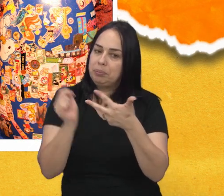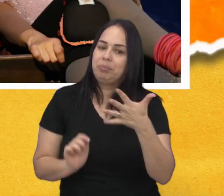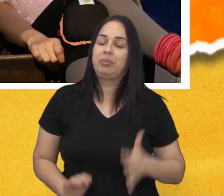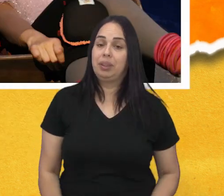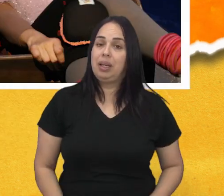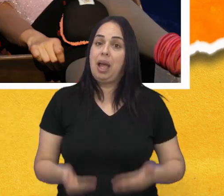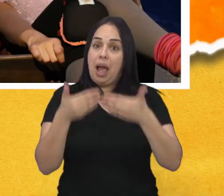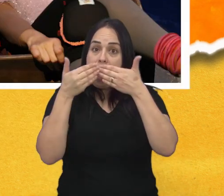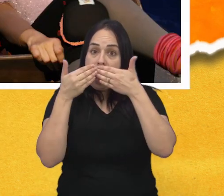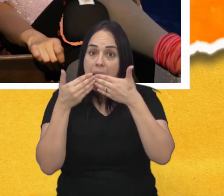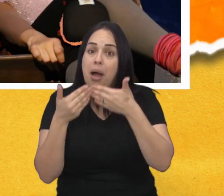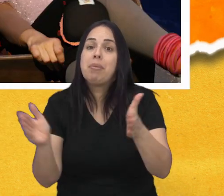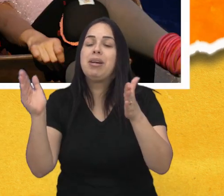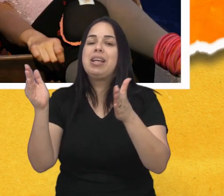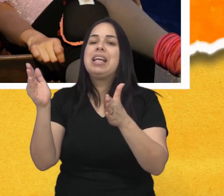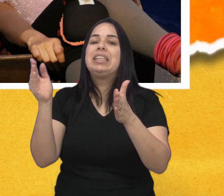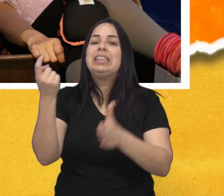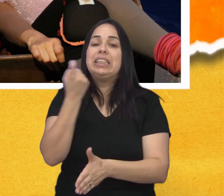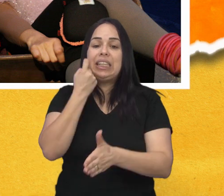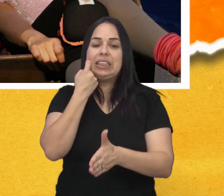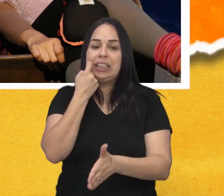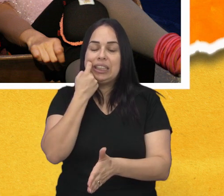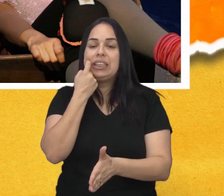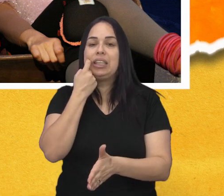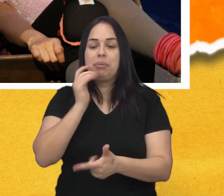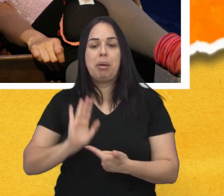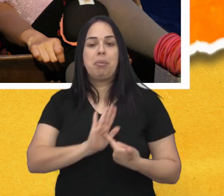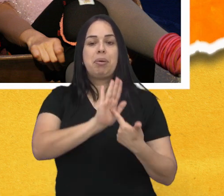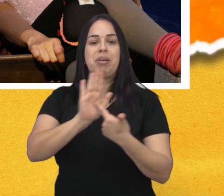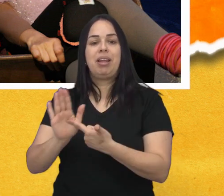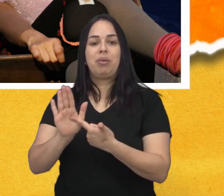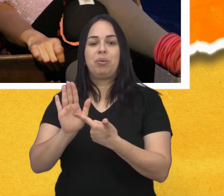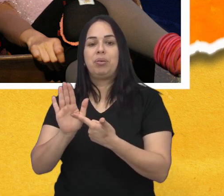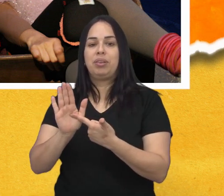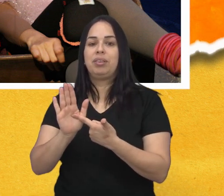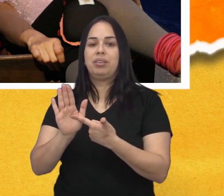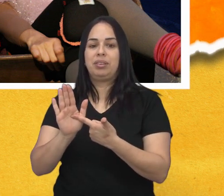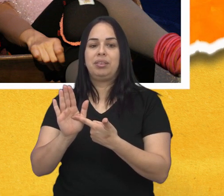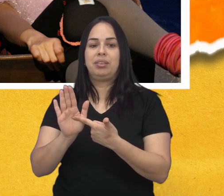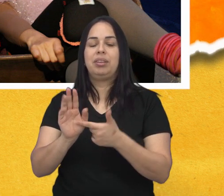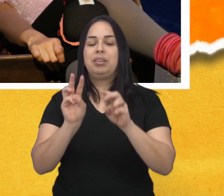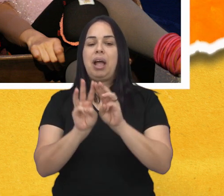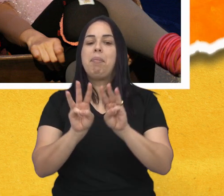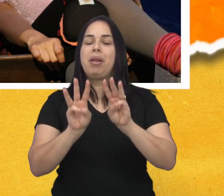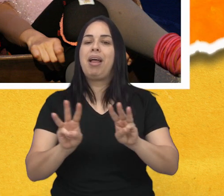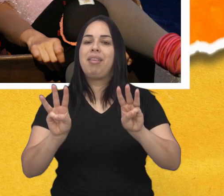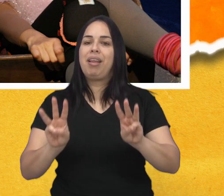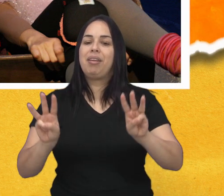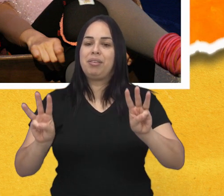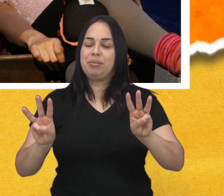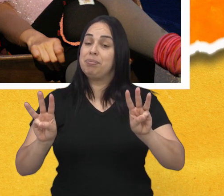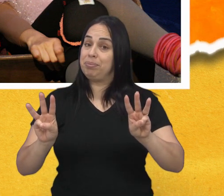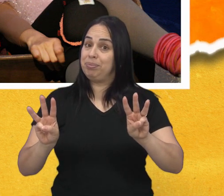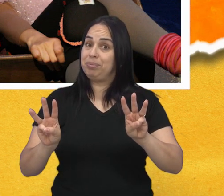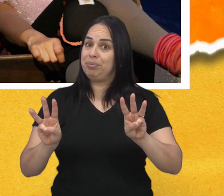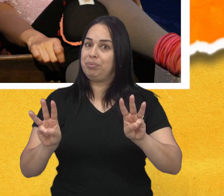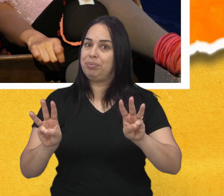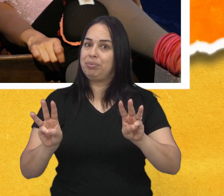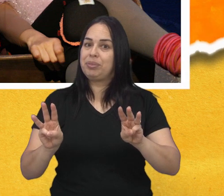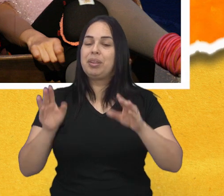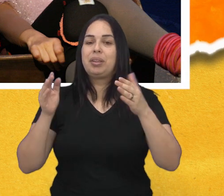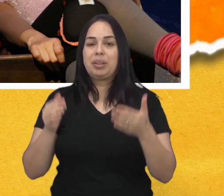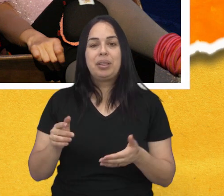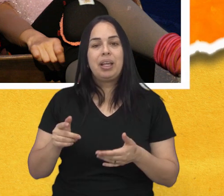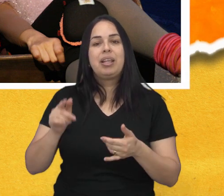outros. A abertura acontece nesta sexta-feira com a apresentação do espetáculo WWW para Freedom, do